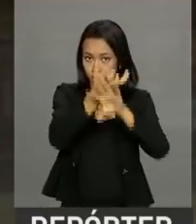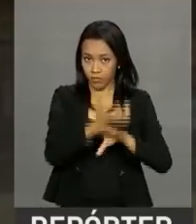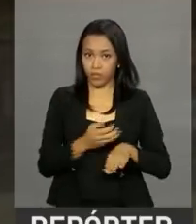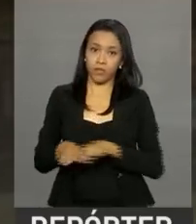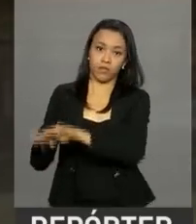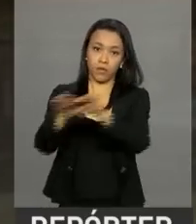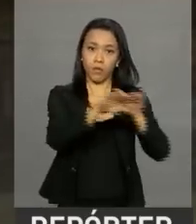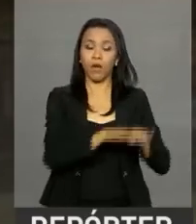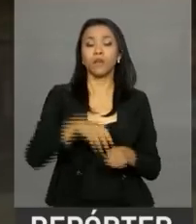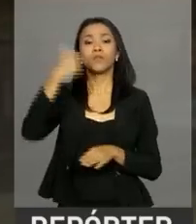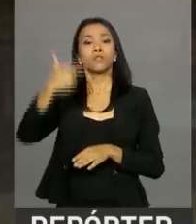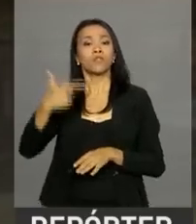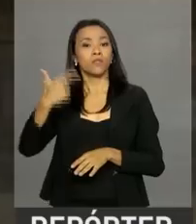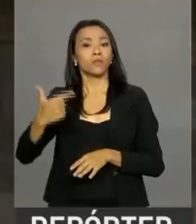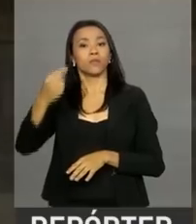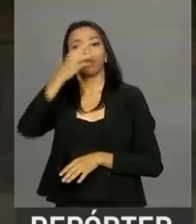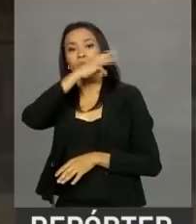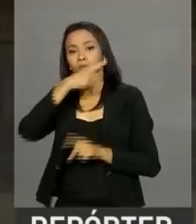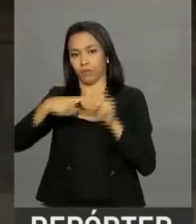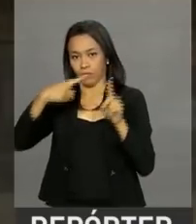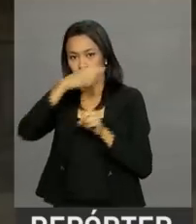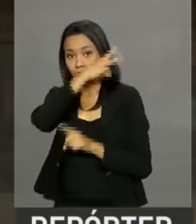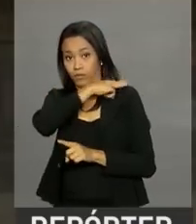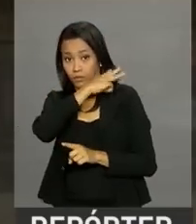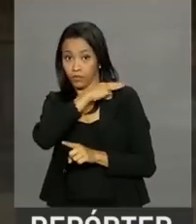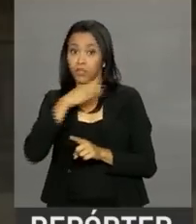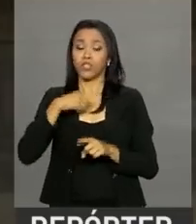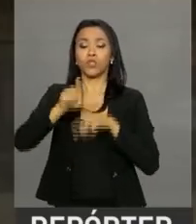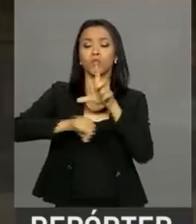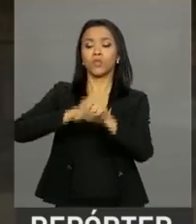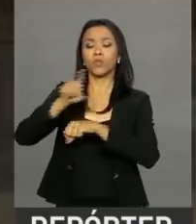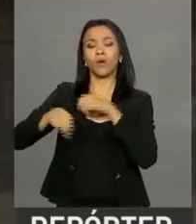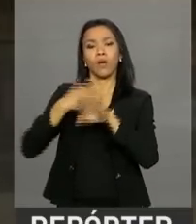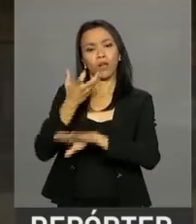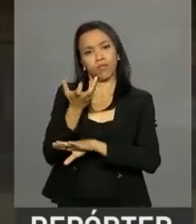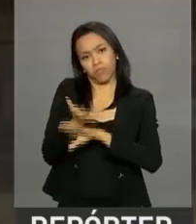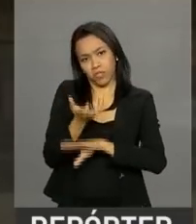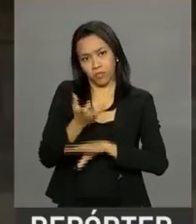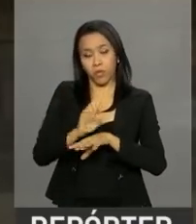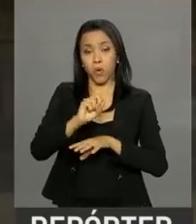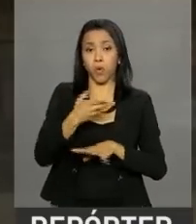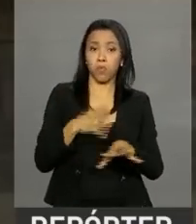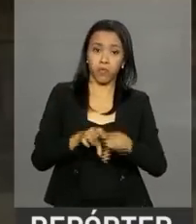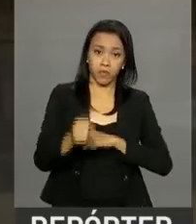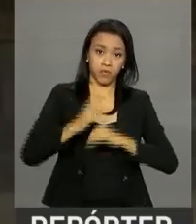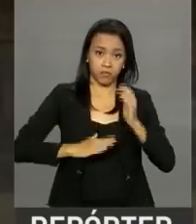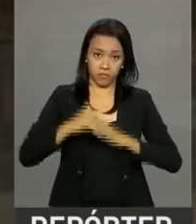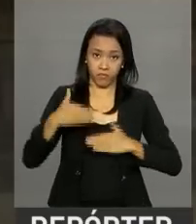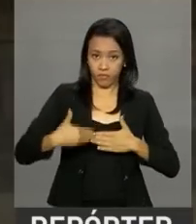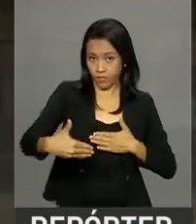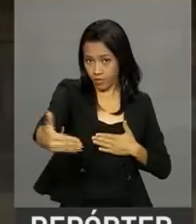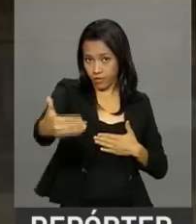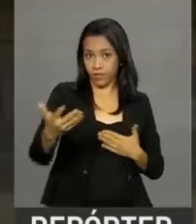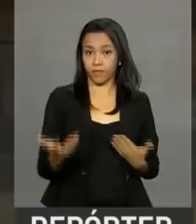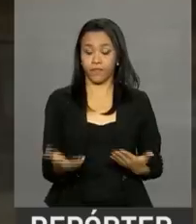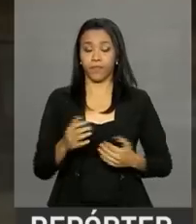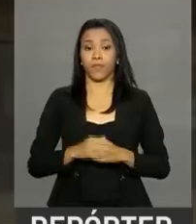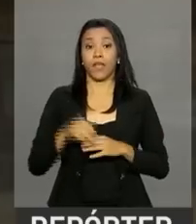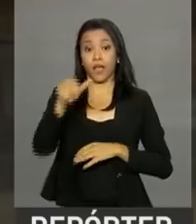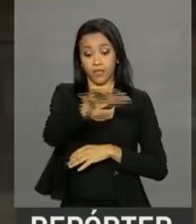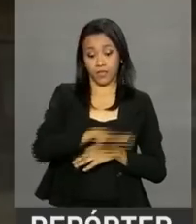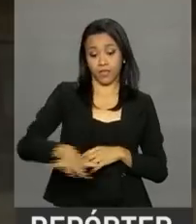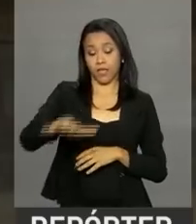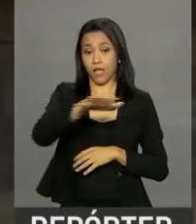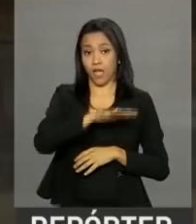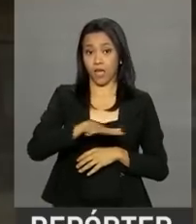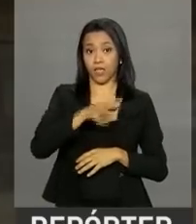quais disciplinas ele quer se aprofundar, de acordo com o interesse que ele tem no conteúdo ou com a carreira profissional que ele quer seguir. As áreas do